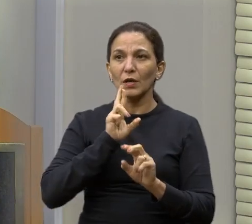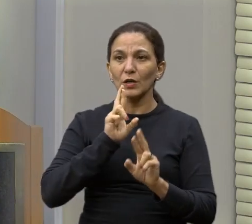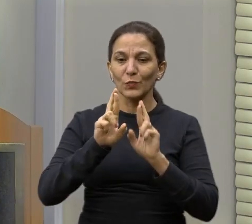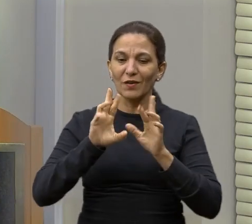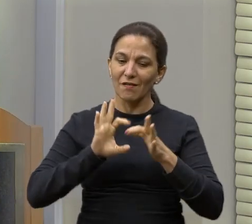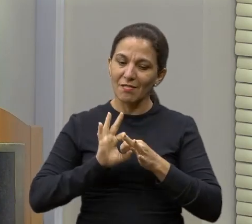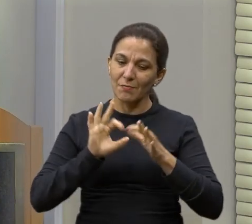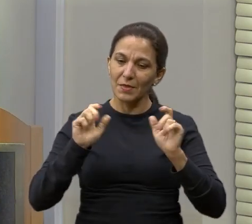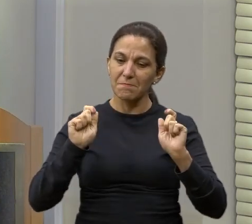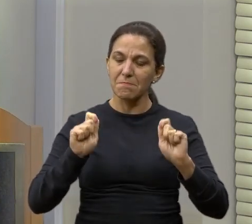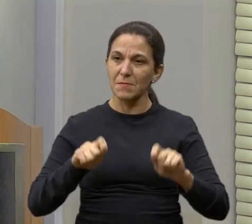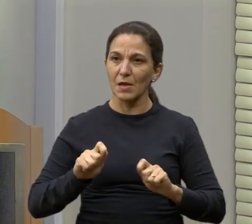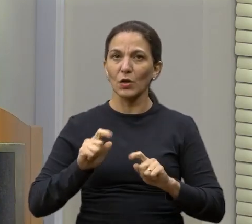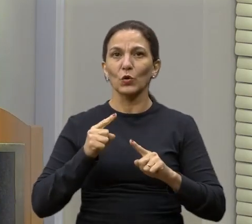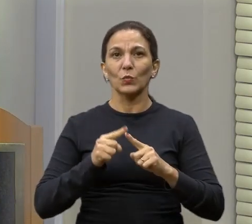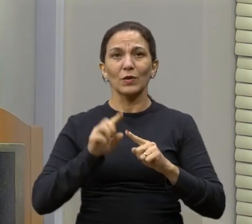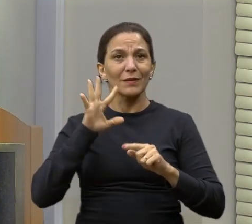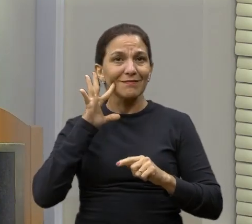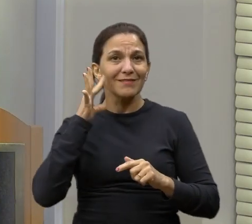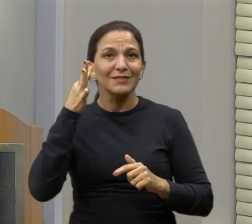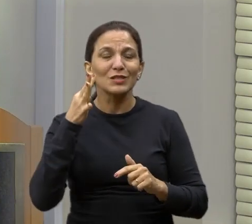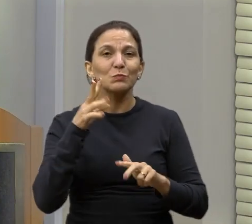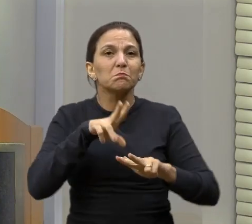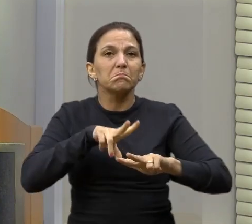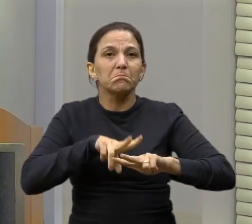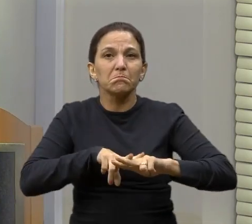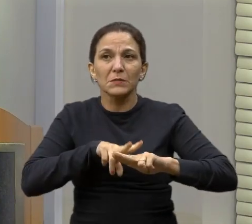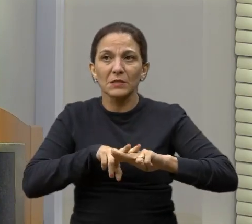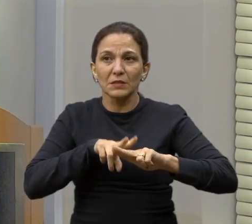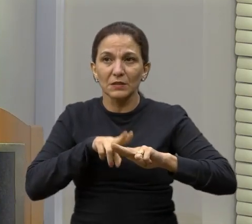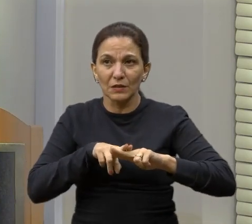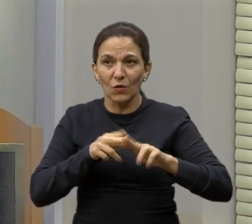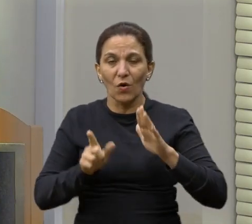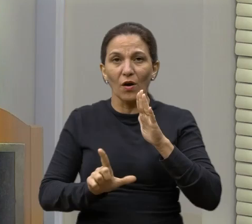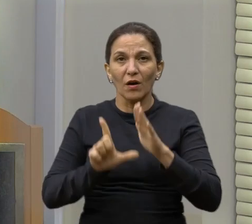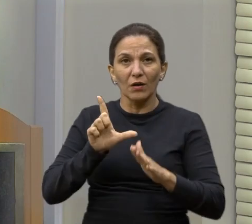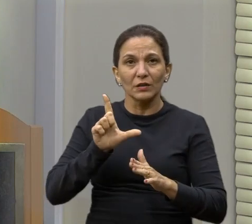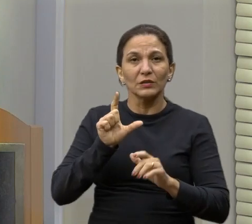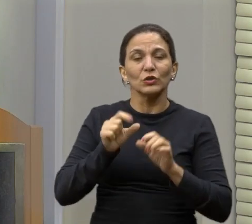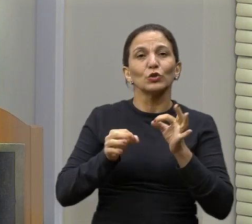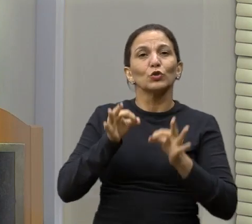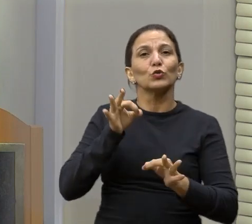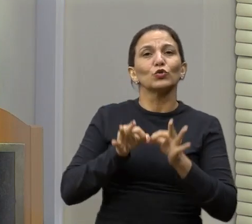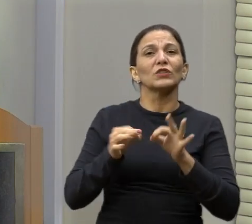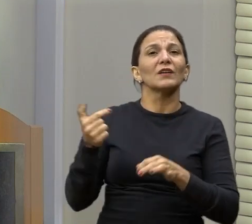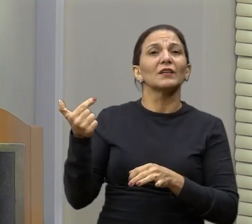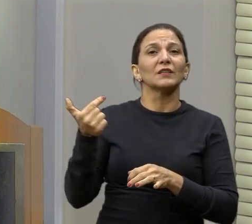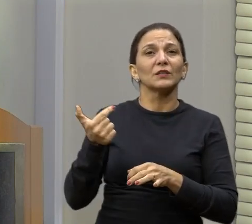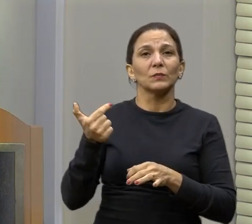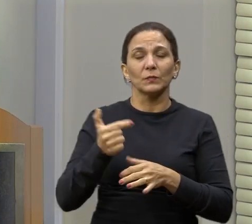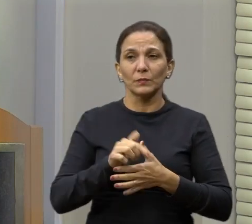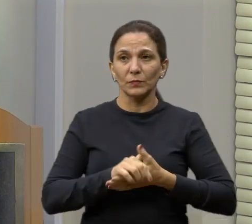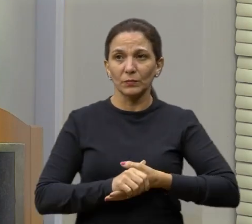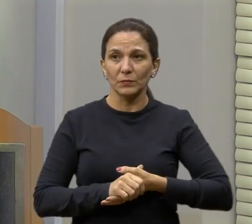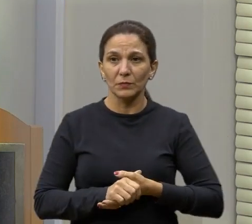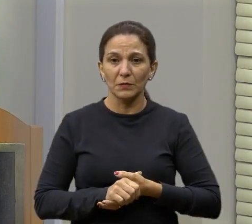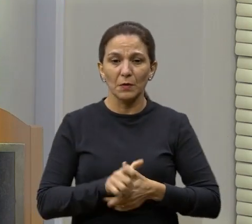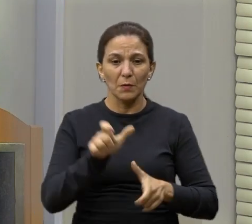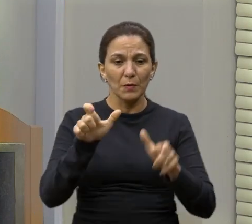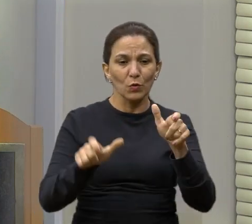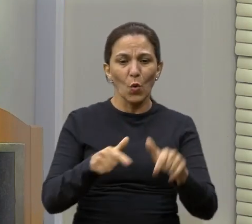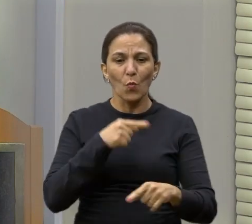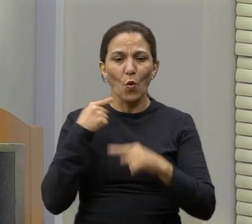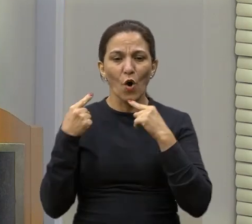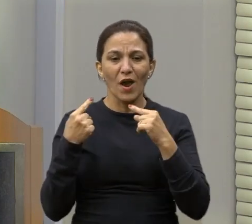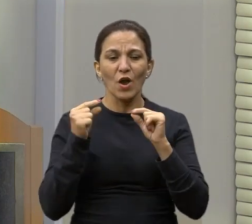em liberdade, já que decidimos que não há prisão antes da segunda instância. Quantos clesões ainda terão que morrer?